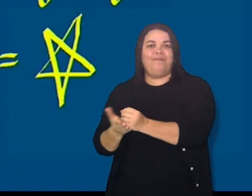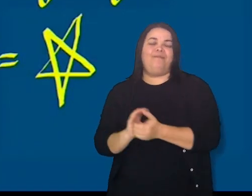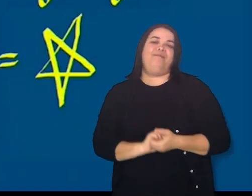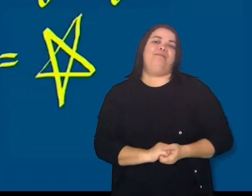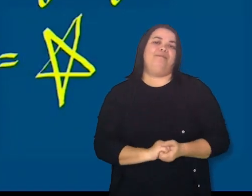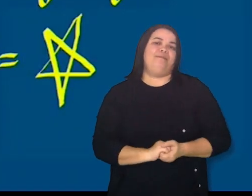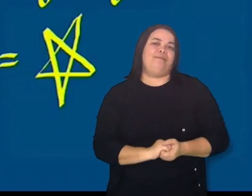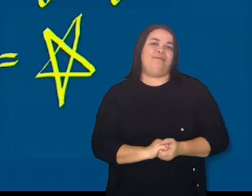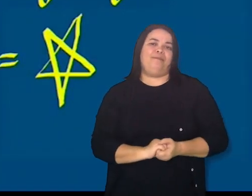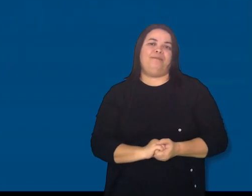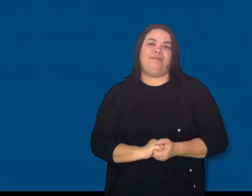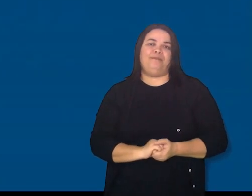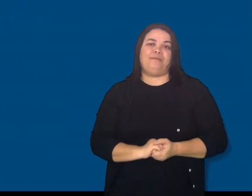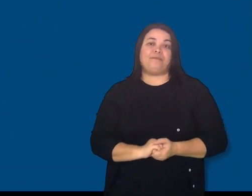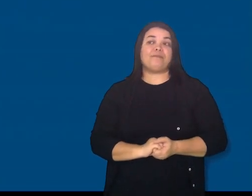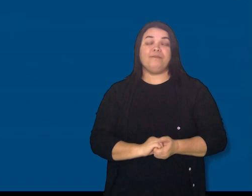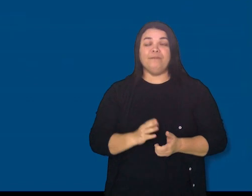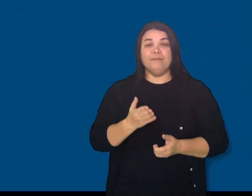base.